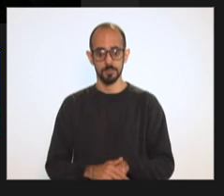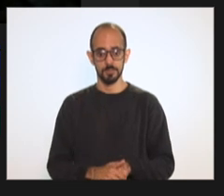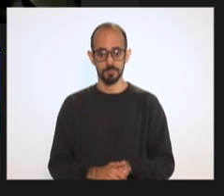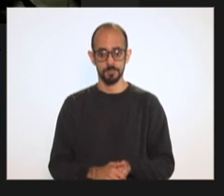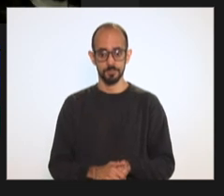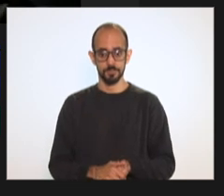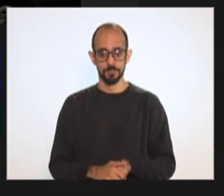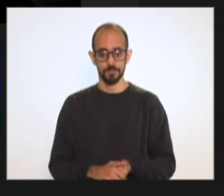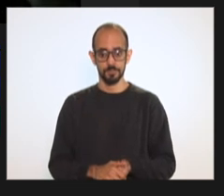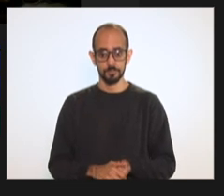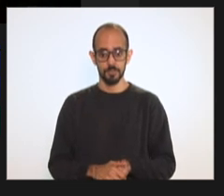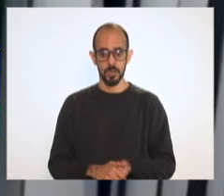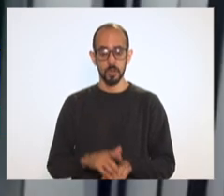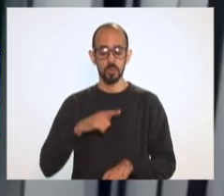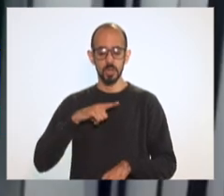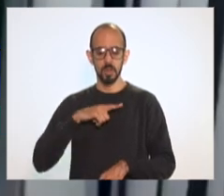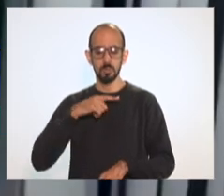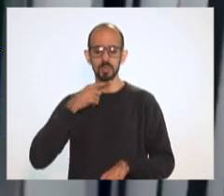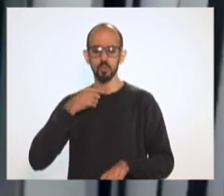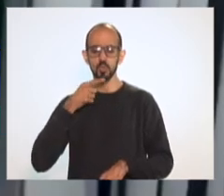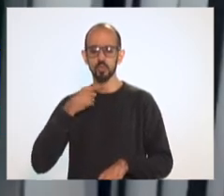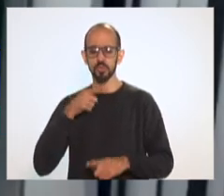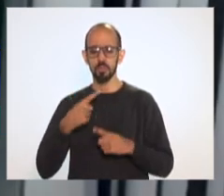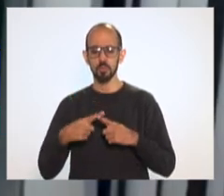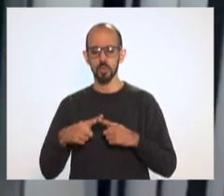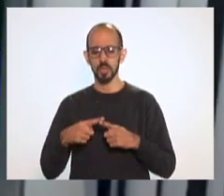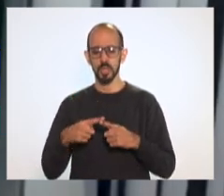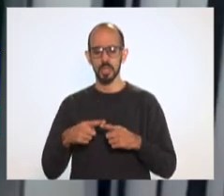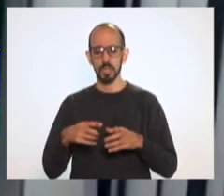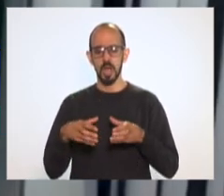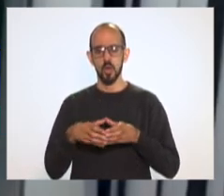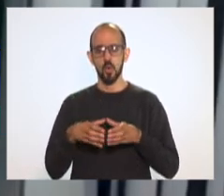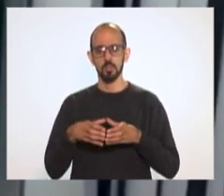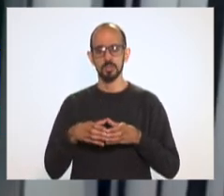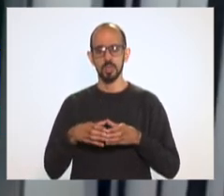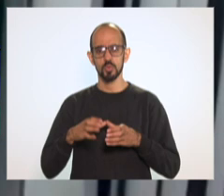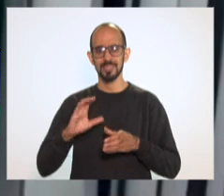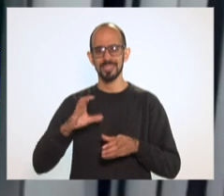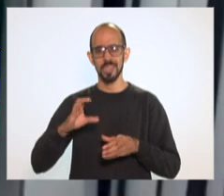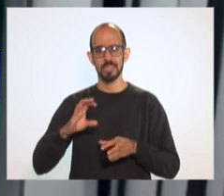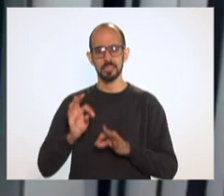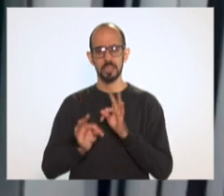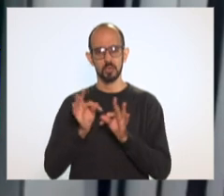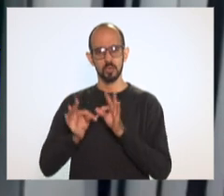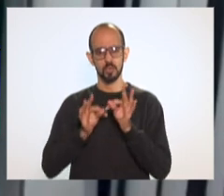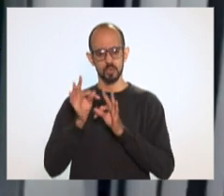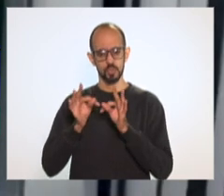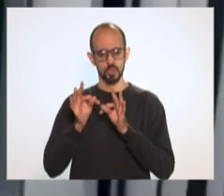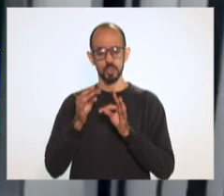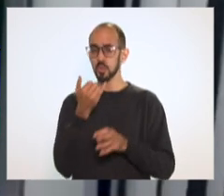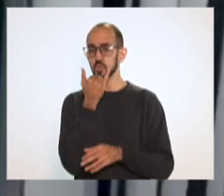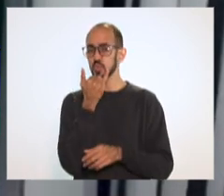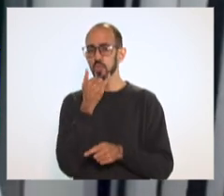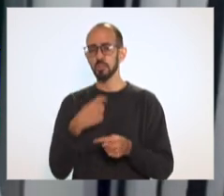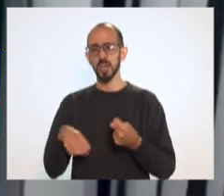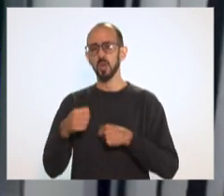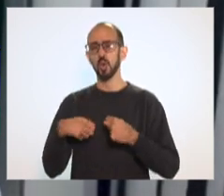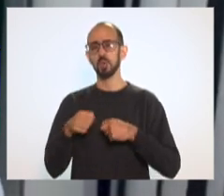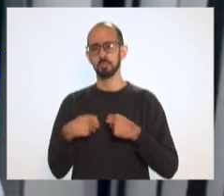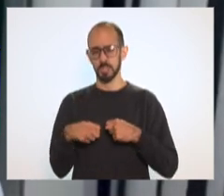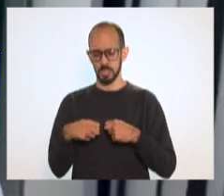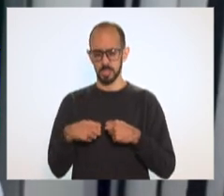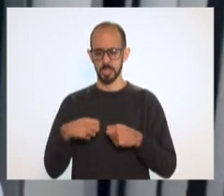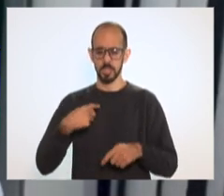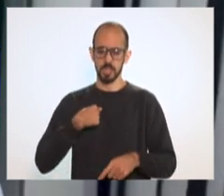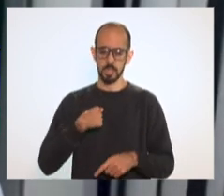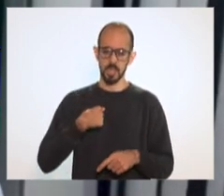Sr. Presidente, eu só tenho uma dúvida, porque na Comissão de Ciência e Tecnologia, desculpe, na Comissão de Economia, perdão, eu tinha